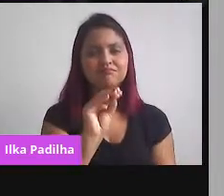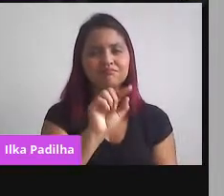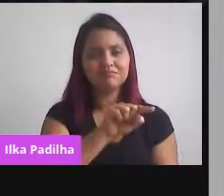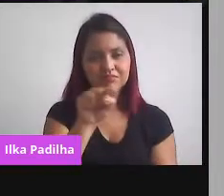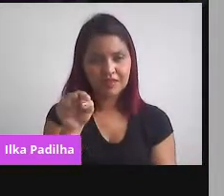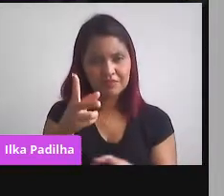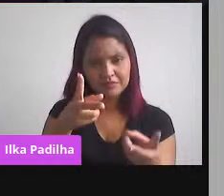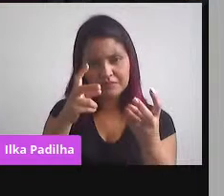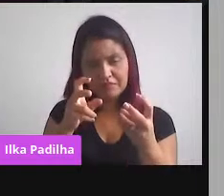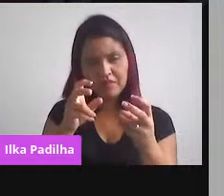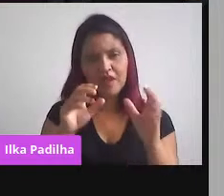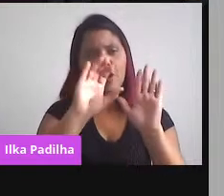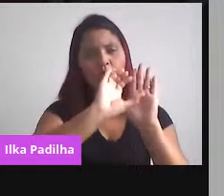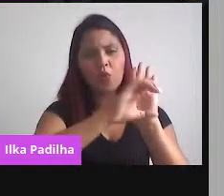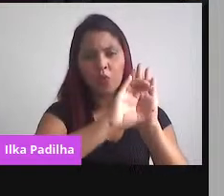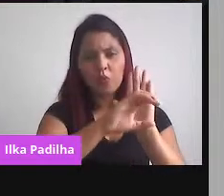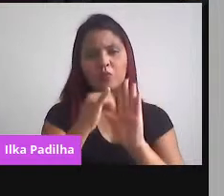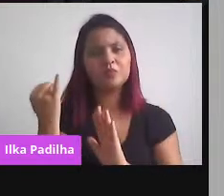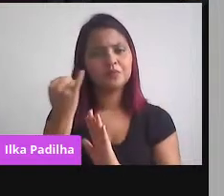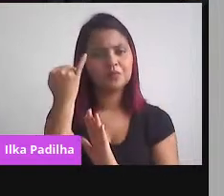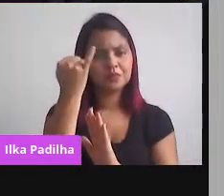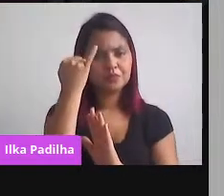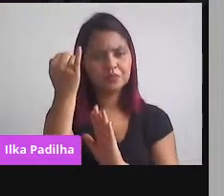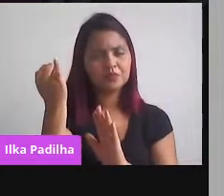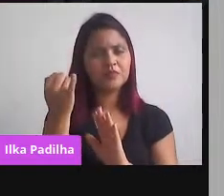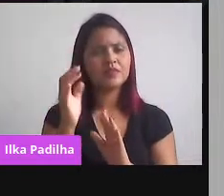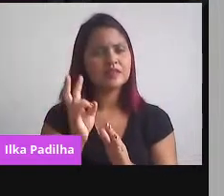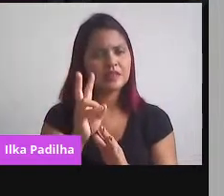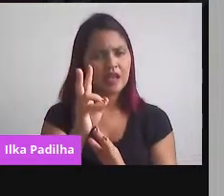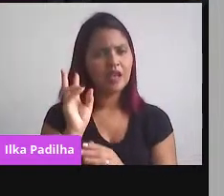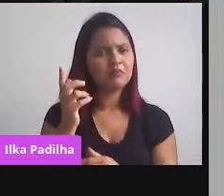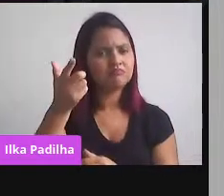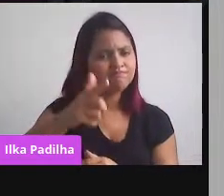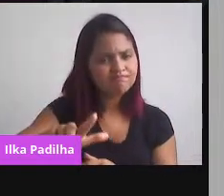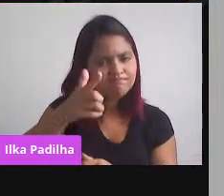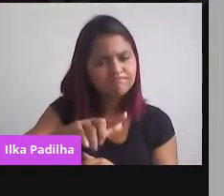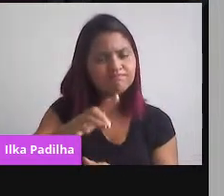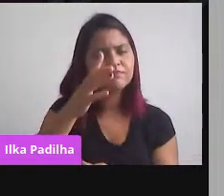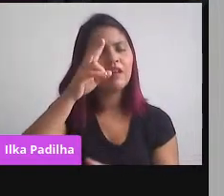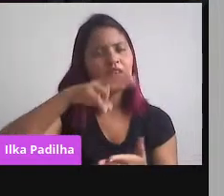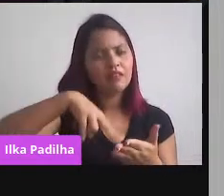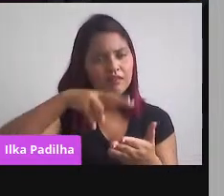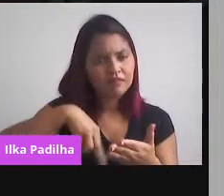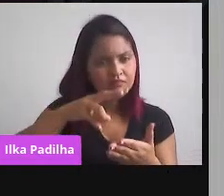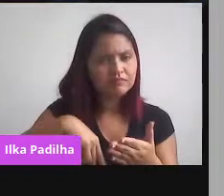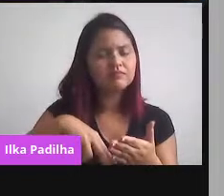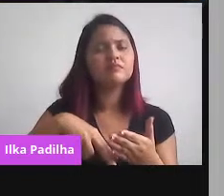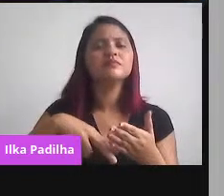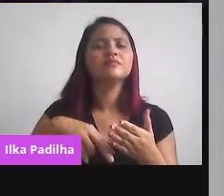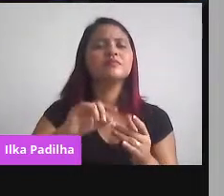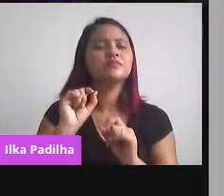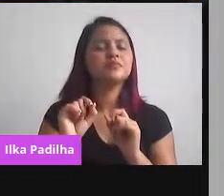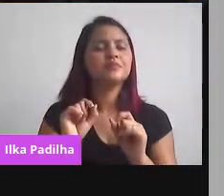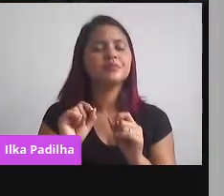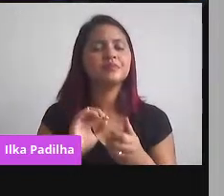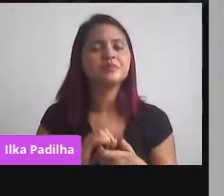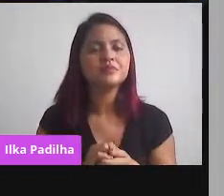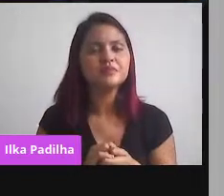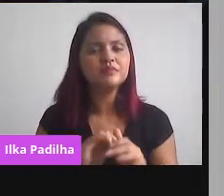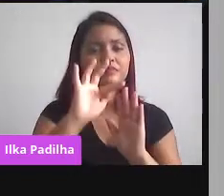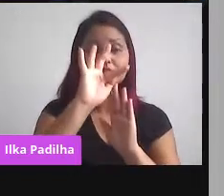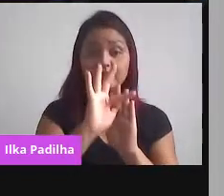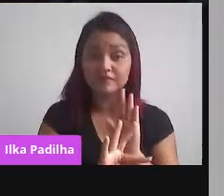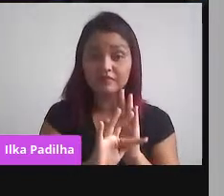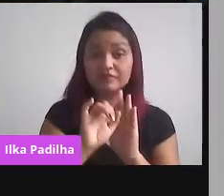alguns conceitos importantes que foram retomados nesse momento, como essa questão do texto como